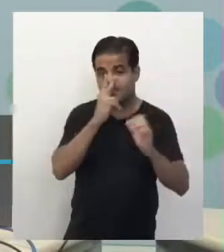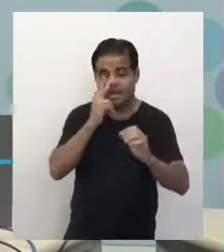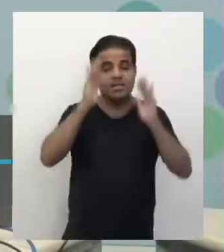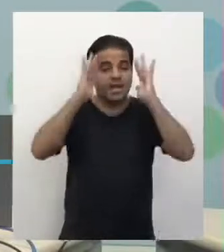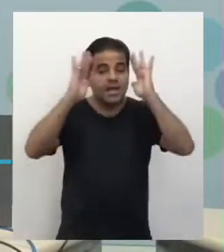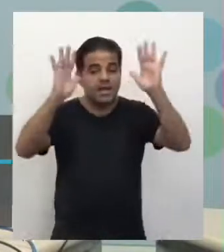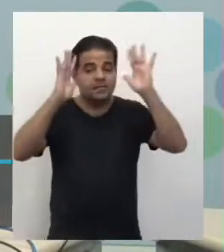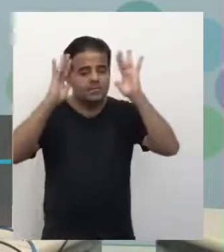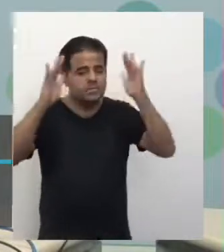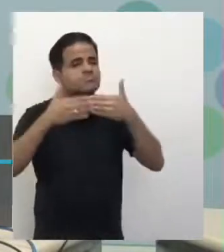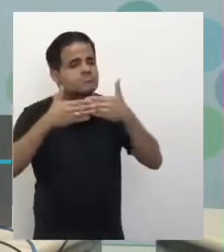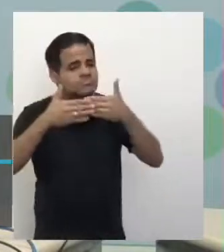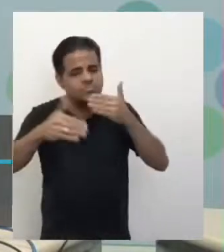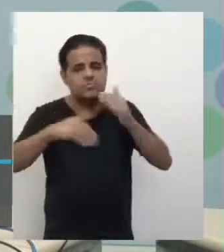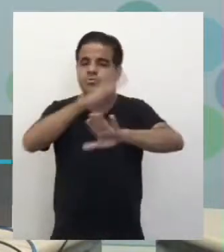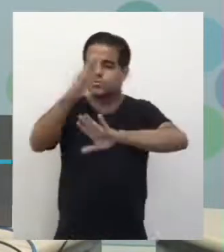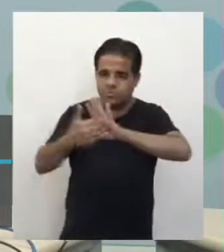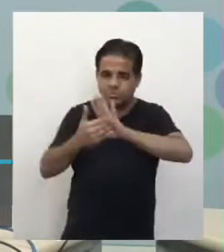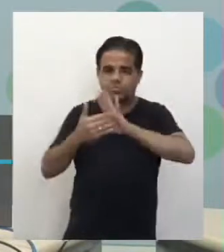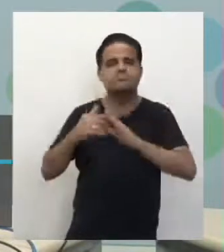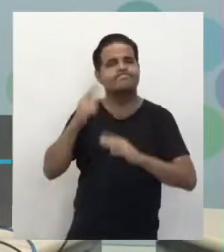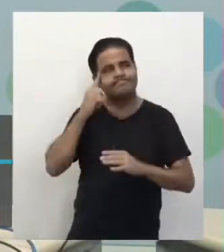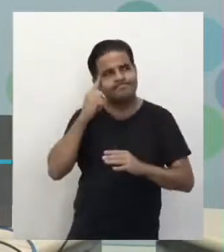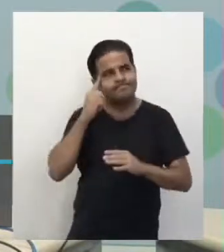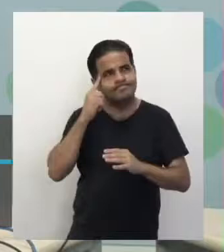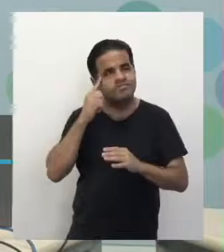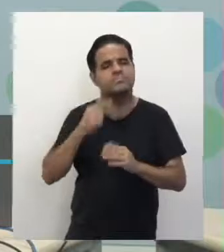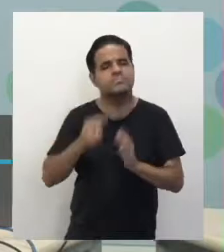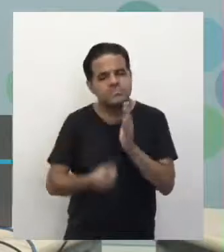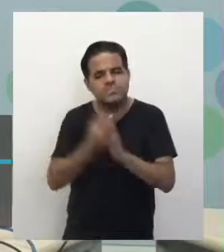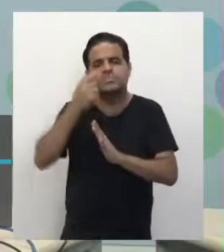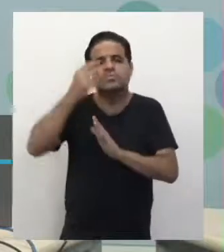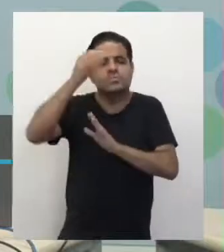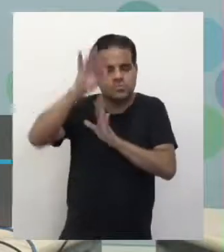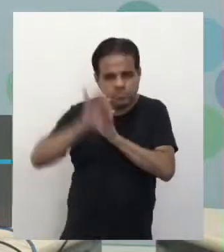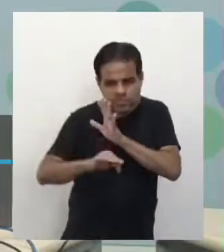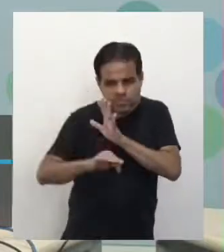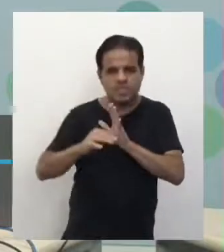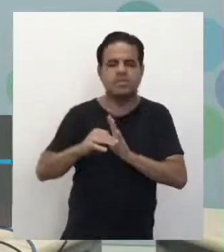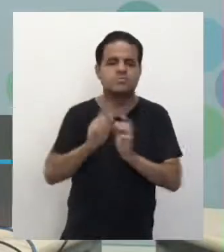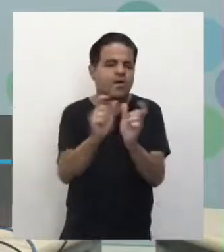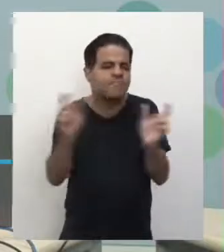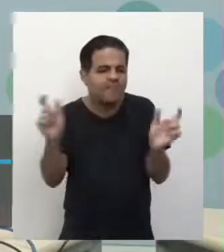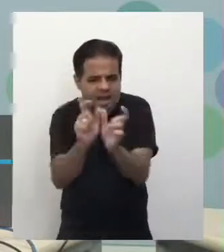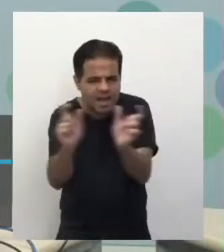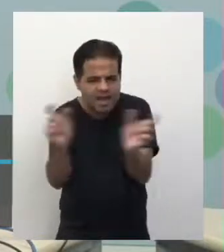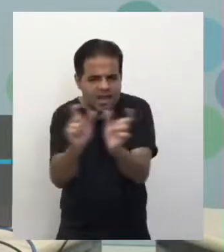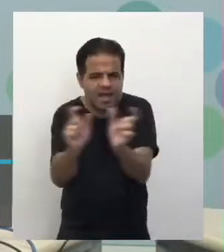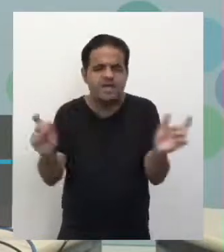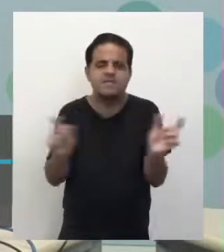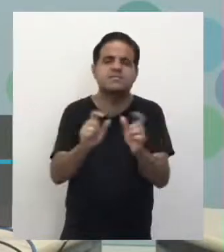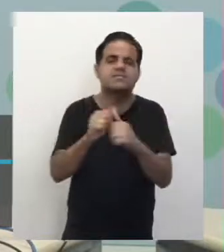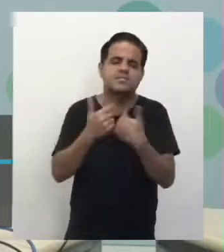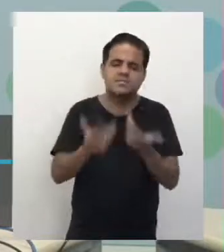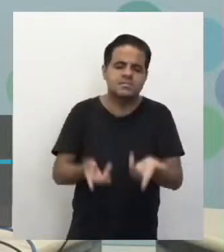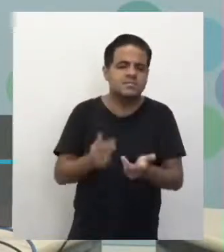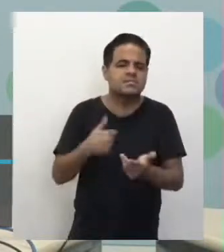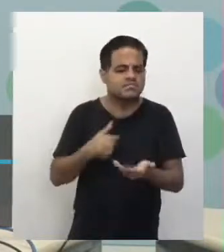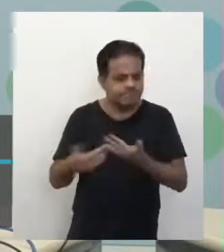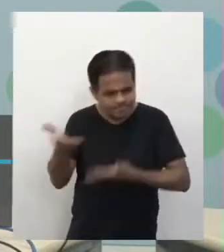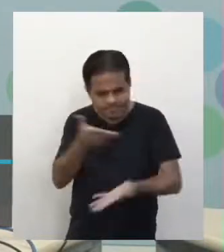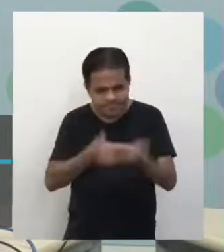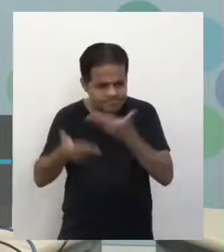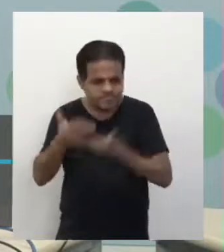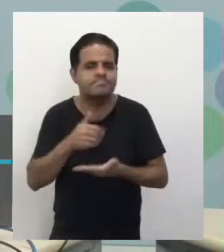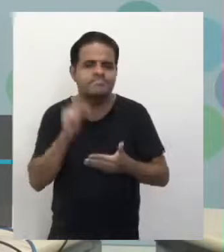reflexão. Então, a partir de tudo isso, produzam aí, criem, né, uma frase, aquilo que se